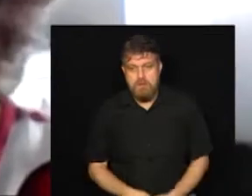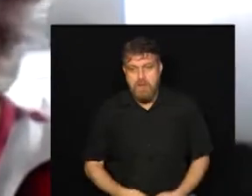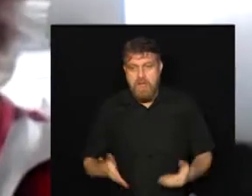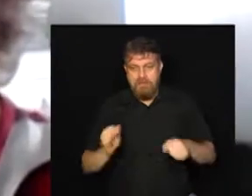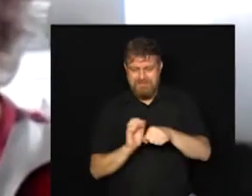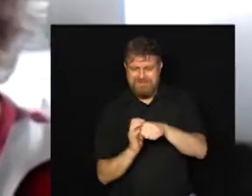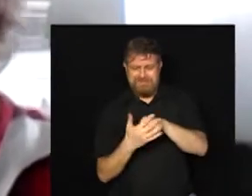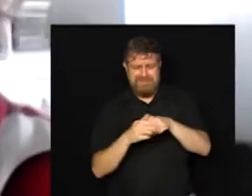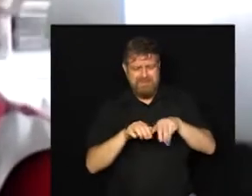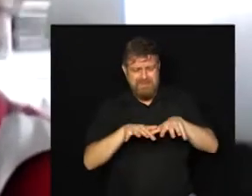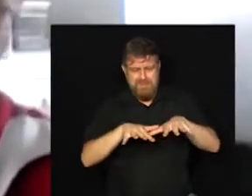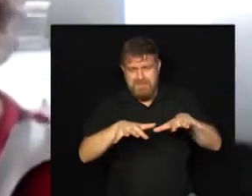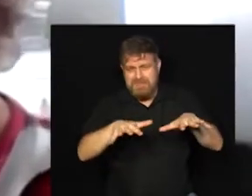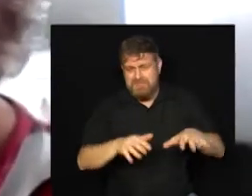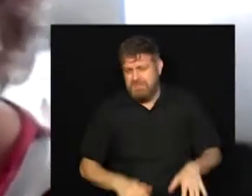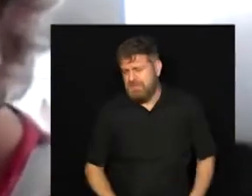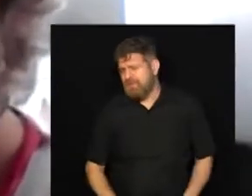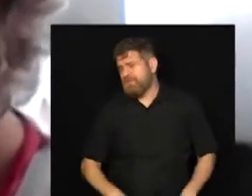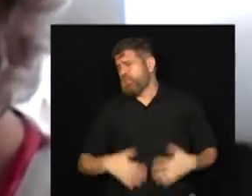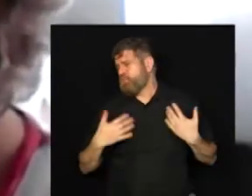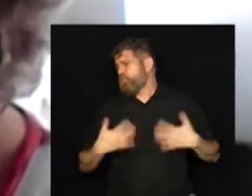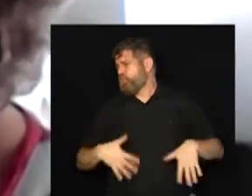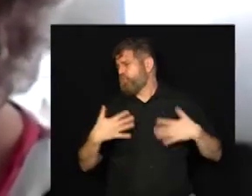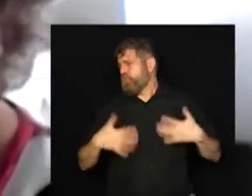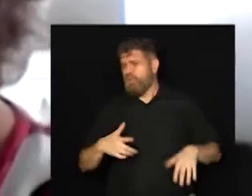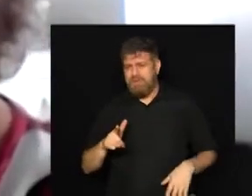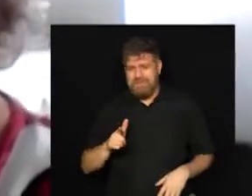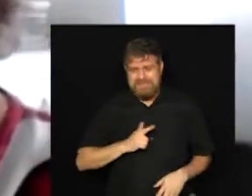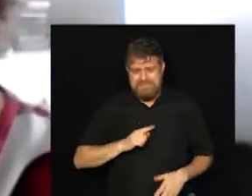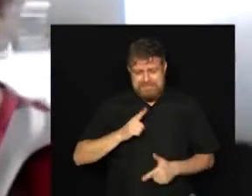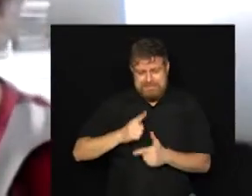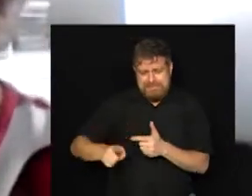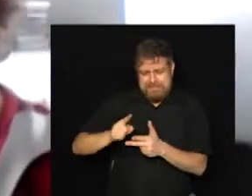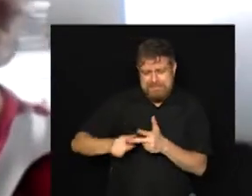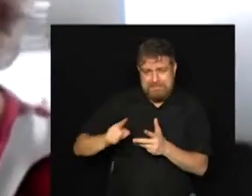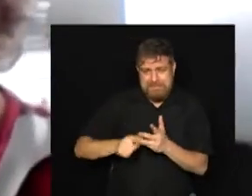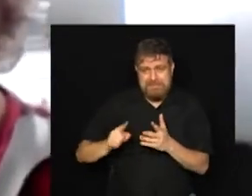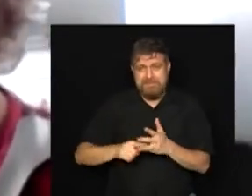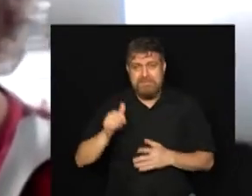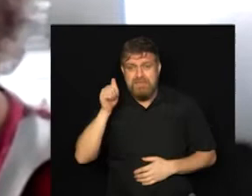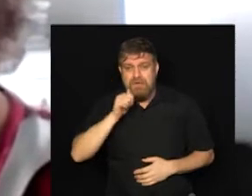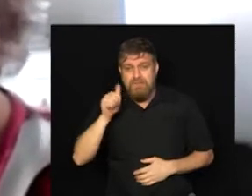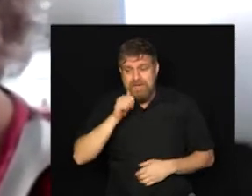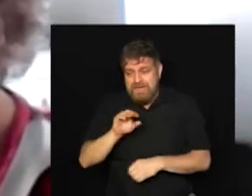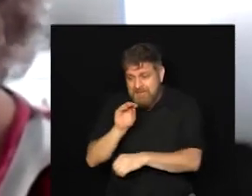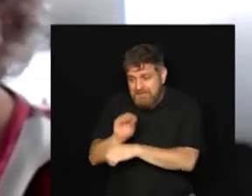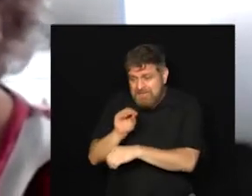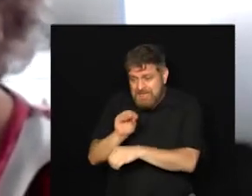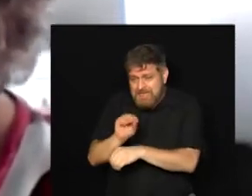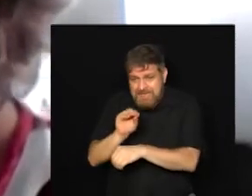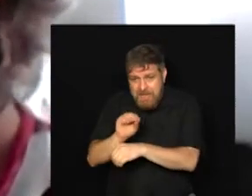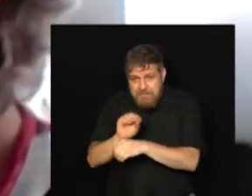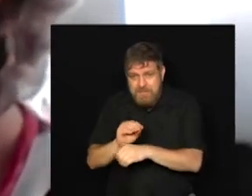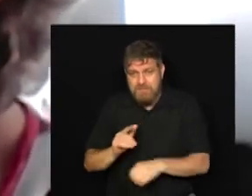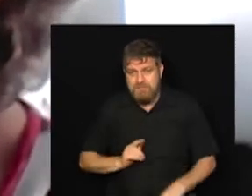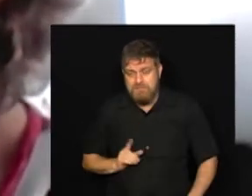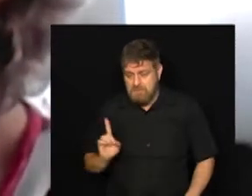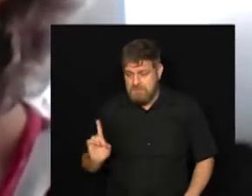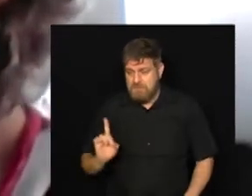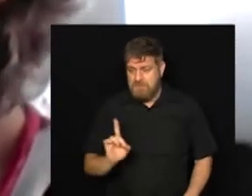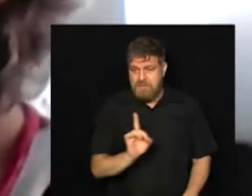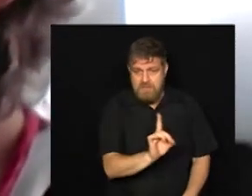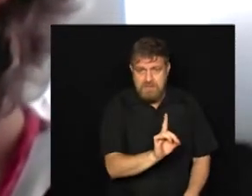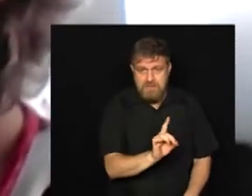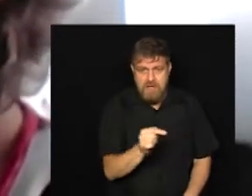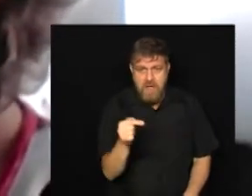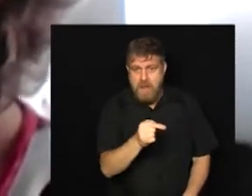na pandemia tivemos situações assim muito graves, que mulheres em tratamento de câncer que chegavam para